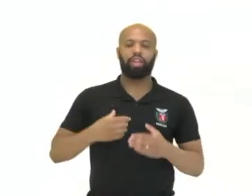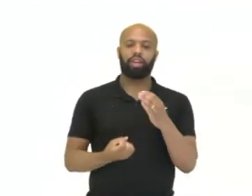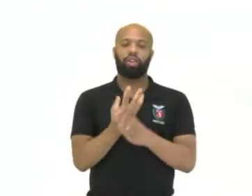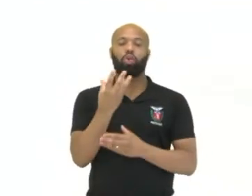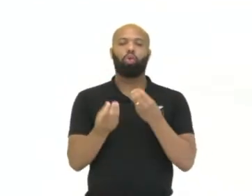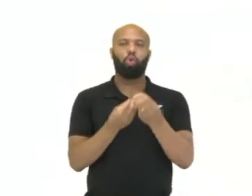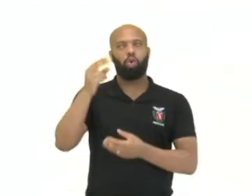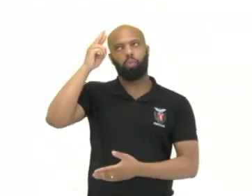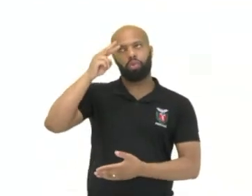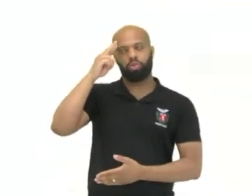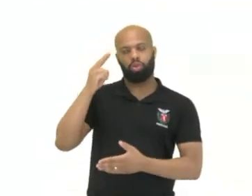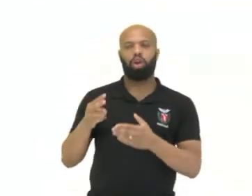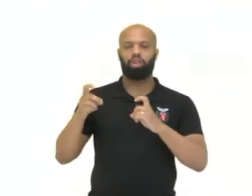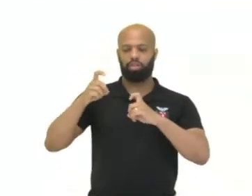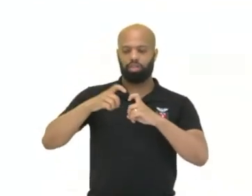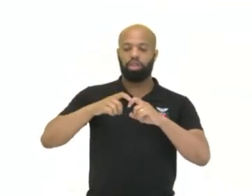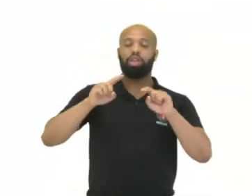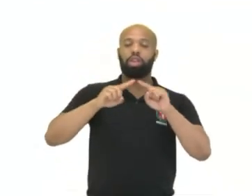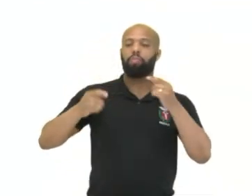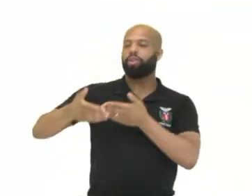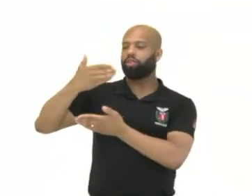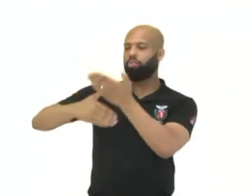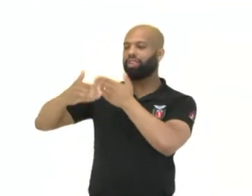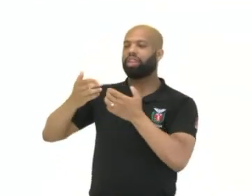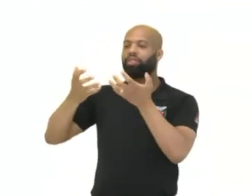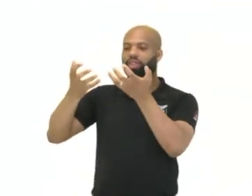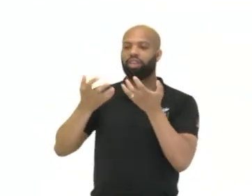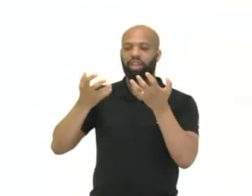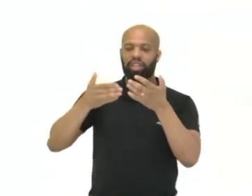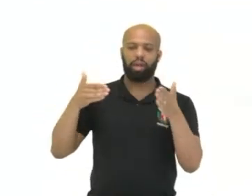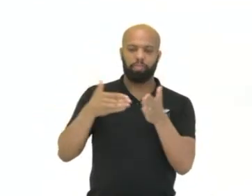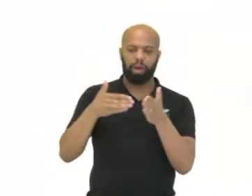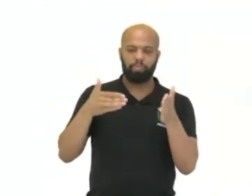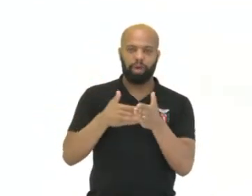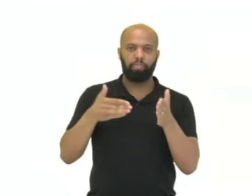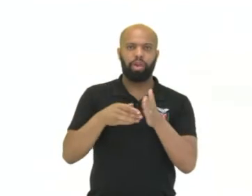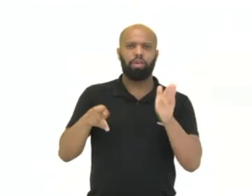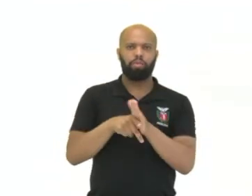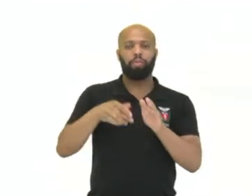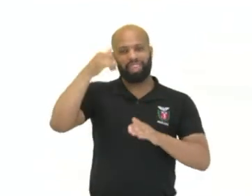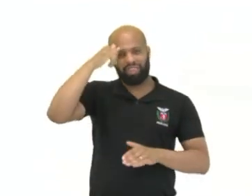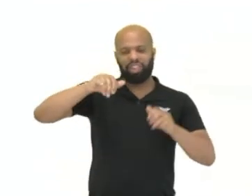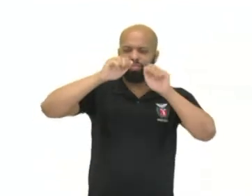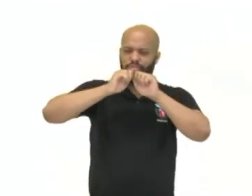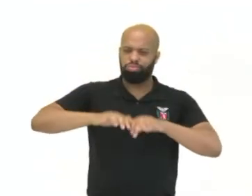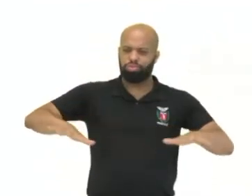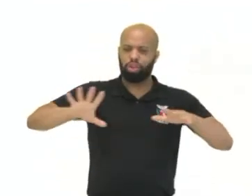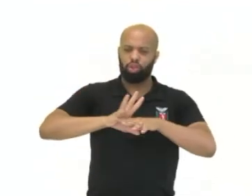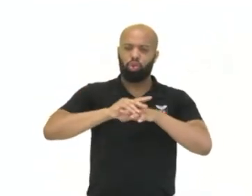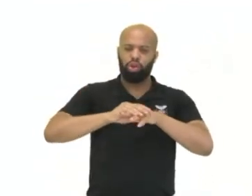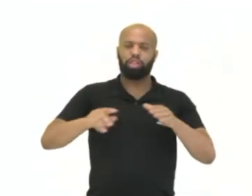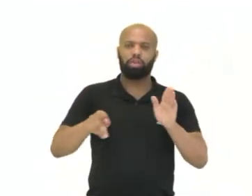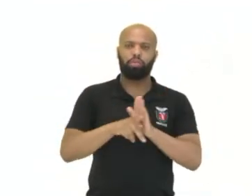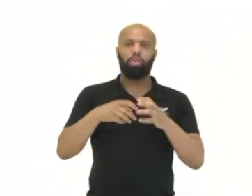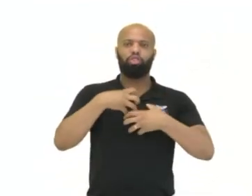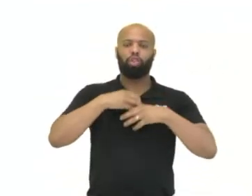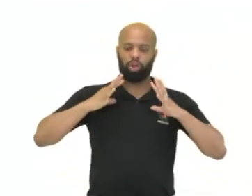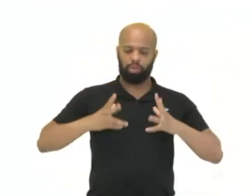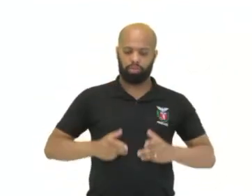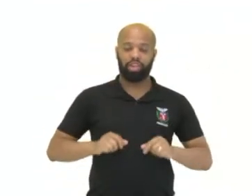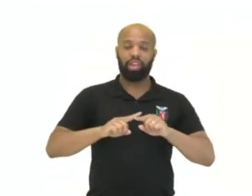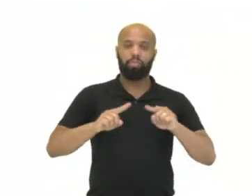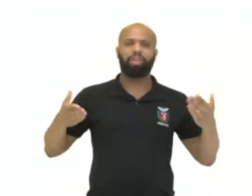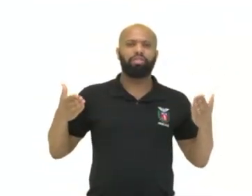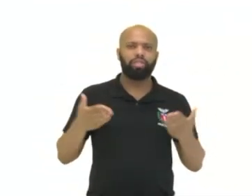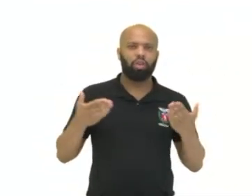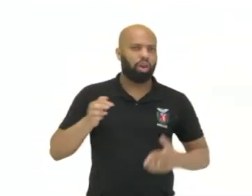medicina. Porém, se no passado se buscava impedir a disseminação de doenças com hábitos higienistas, o mesmo não se